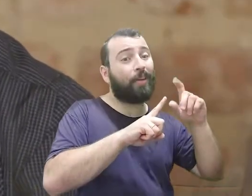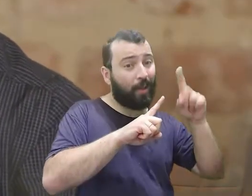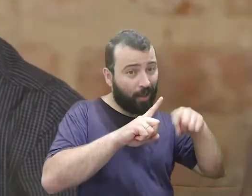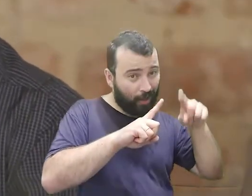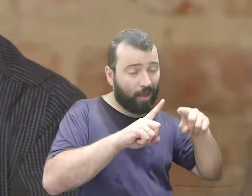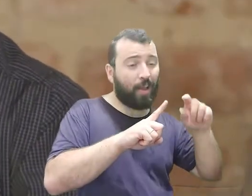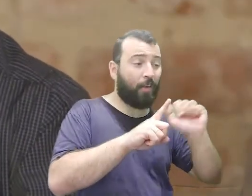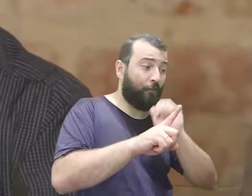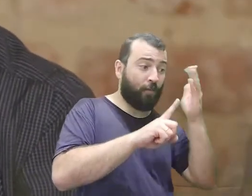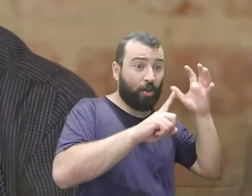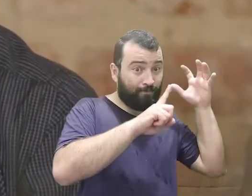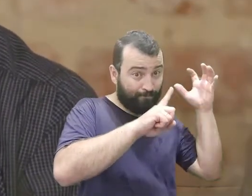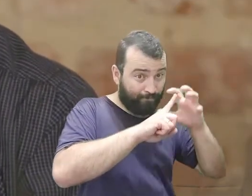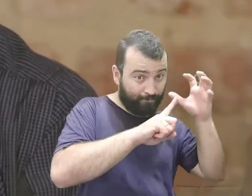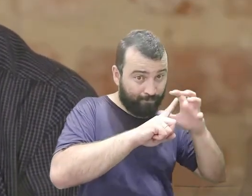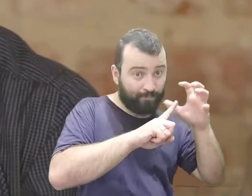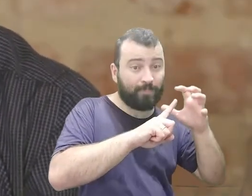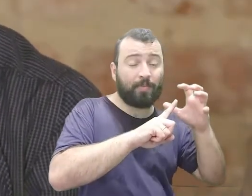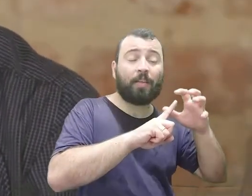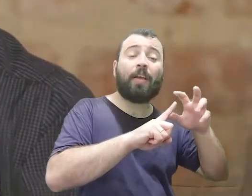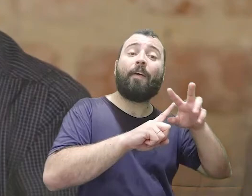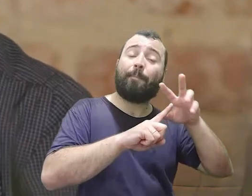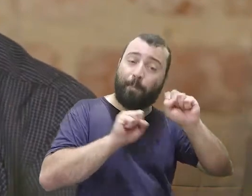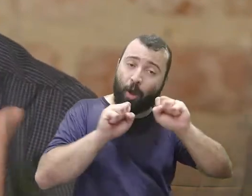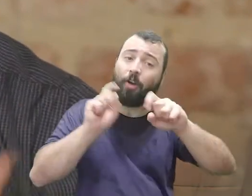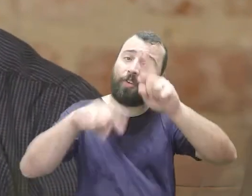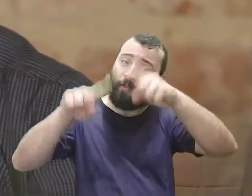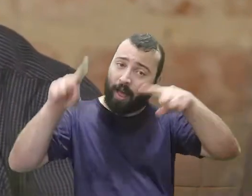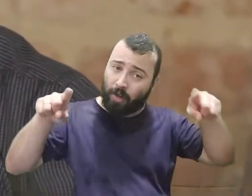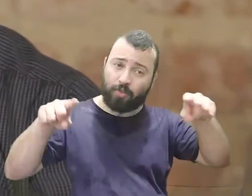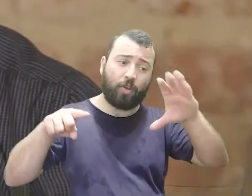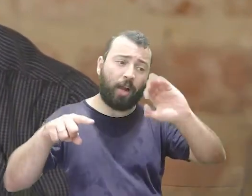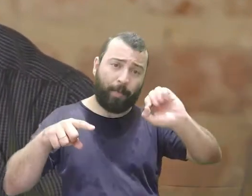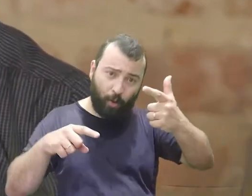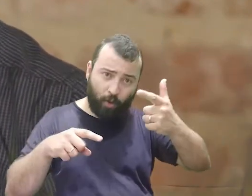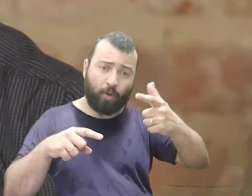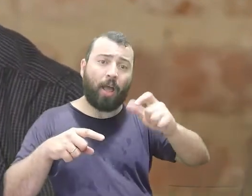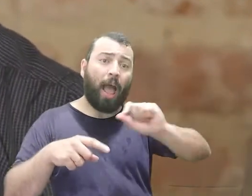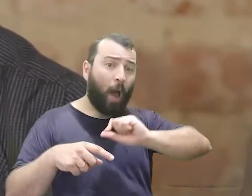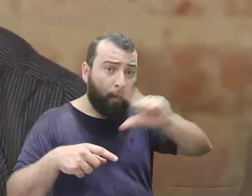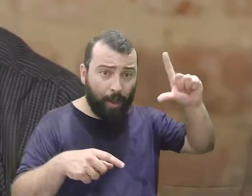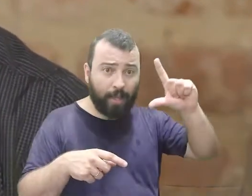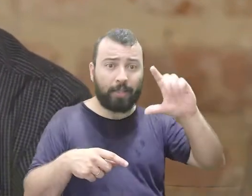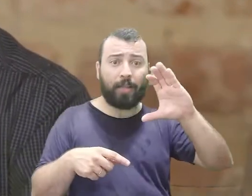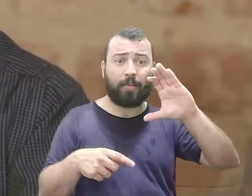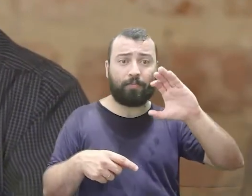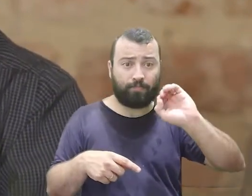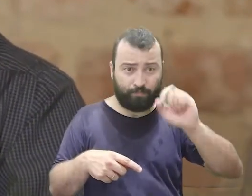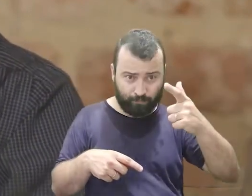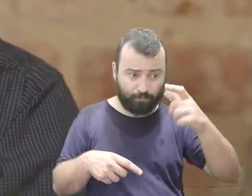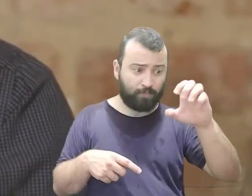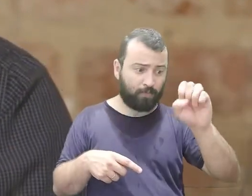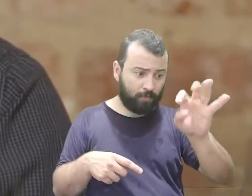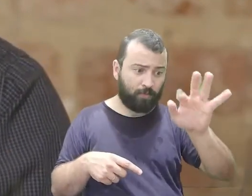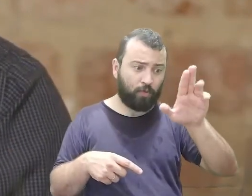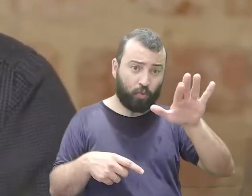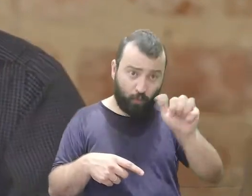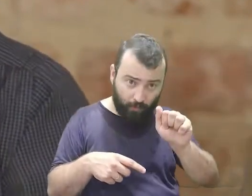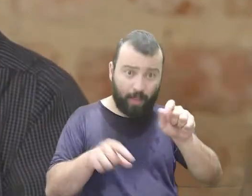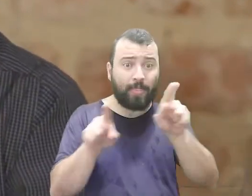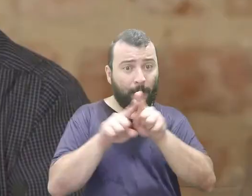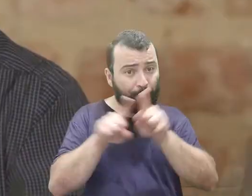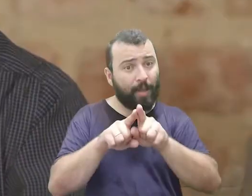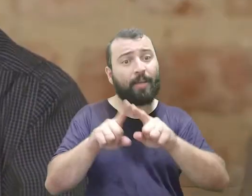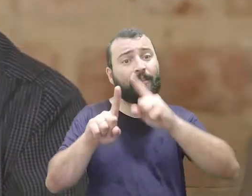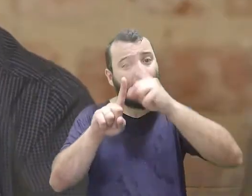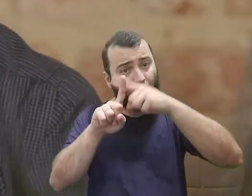colocar uma forçante externa do sistema climático, gera variações do ciclo de carbono, aumentando a concentração de gases de efeito estufa